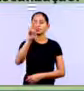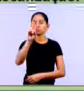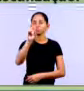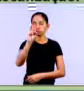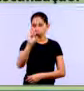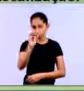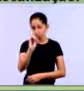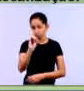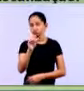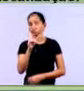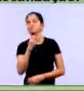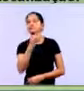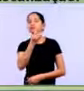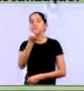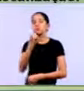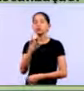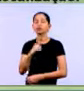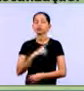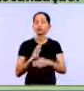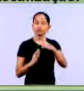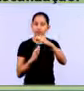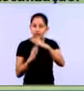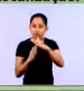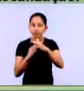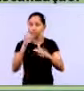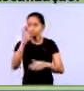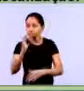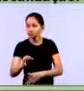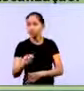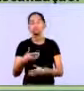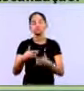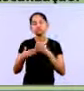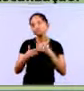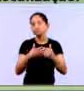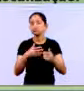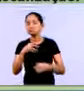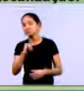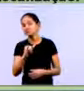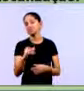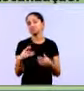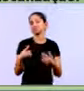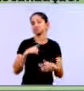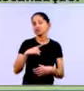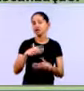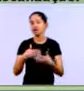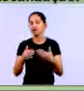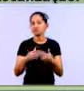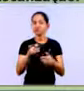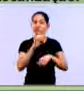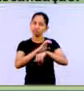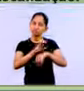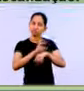obrigação tem, por fato gerador, uma situação independente de qualquer atividade do